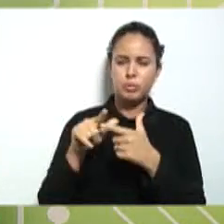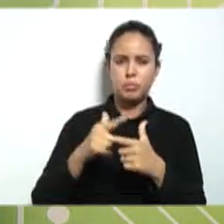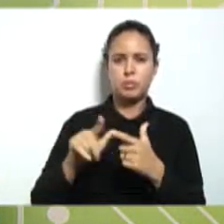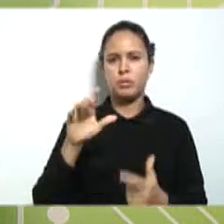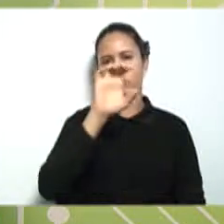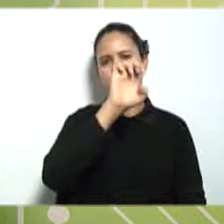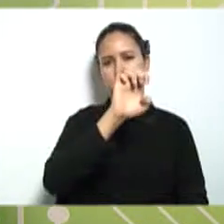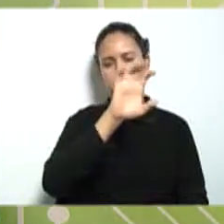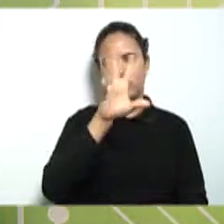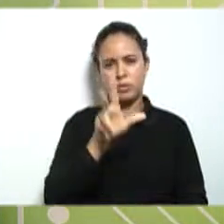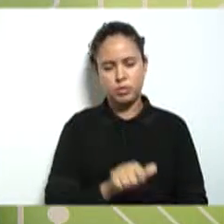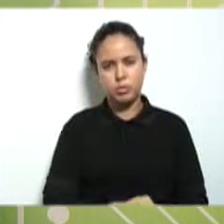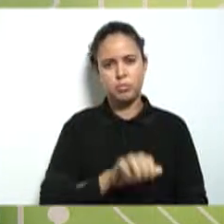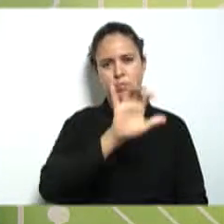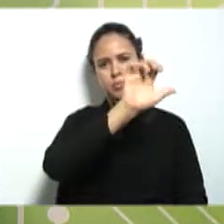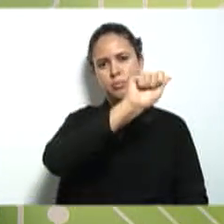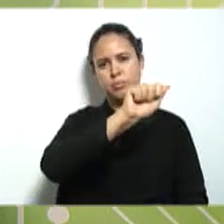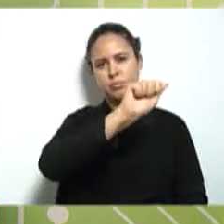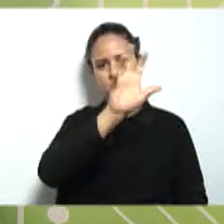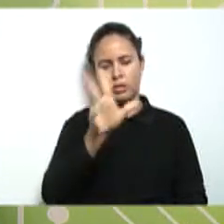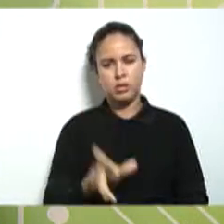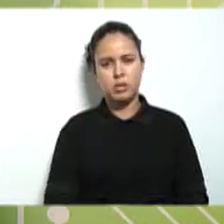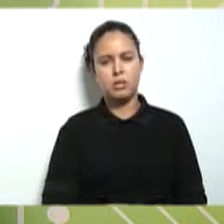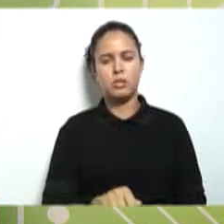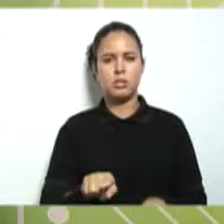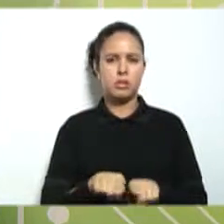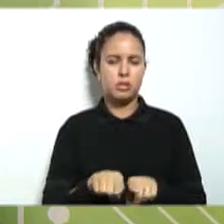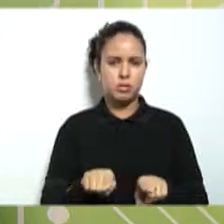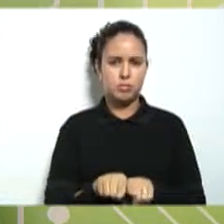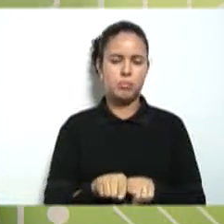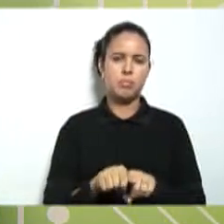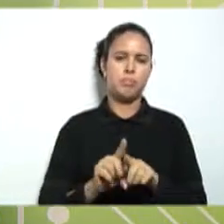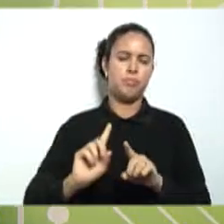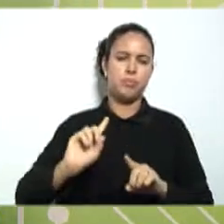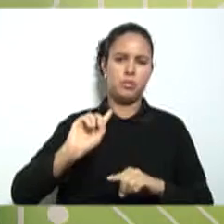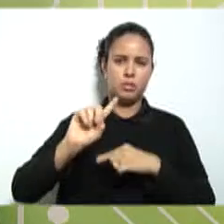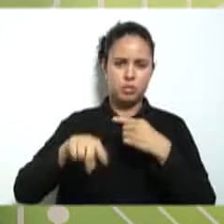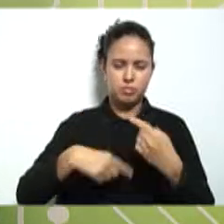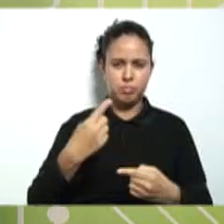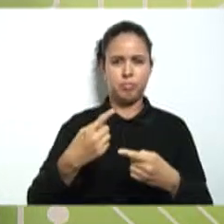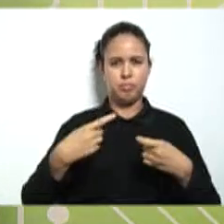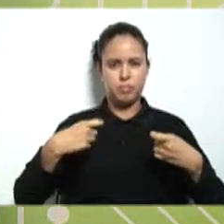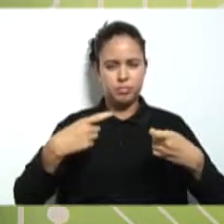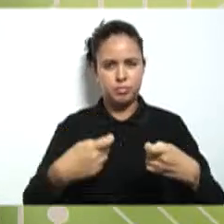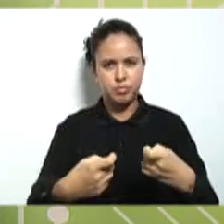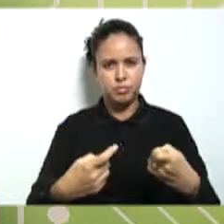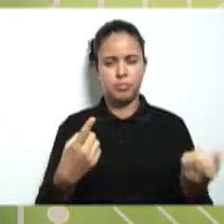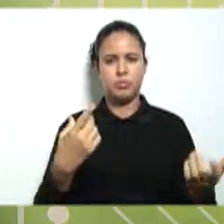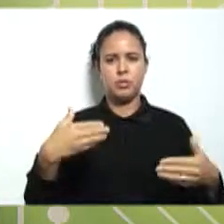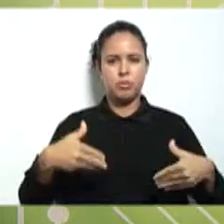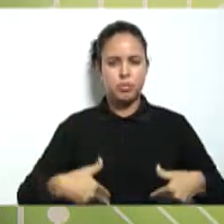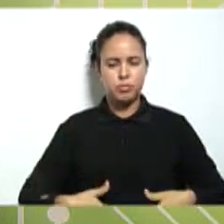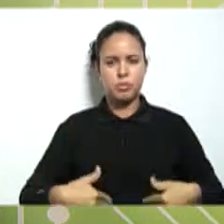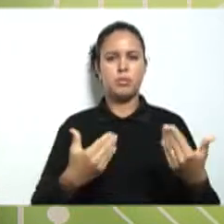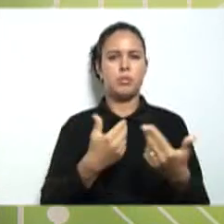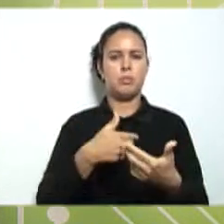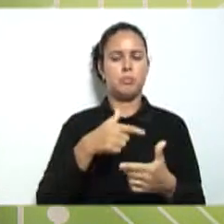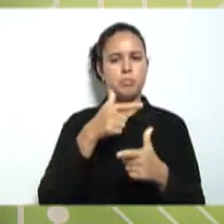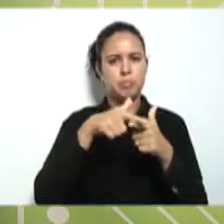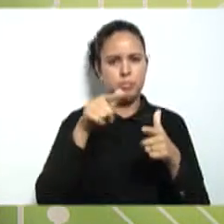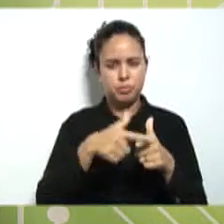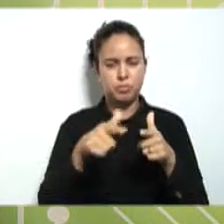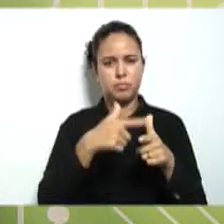Ásia, né, no Japão, estava muito difícil. Um período de pós-guerra, um período de muita miséria, um período de dificuldades naquele local.